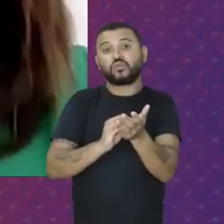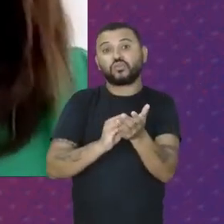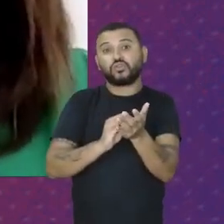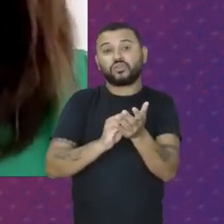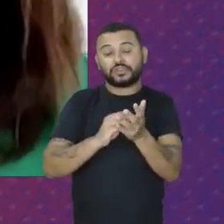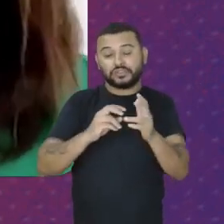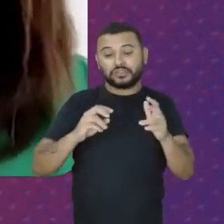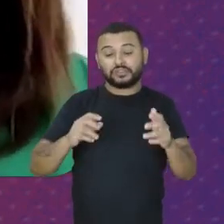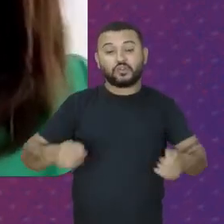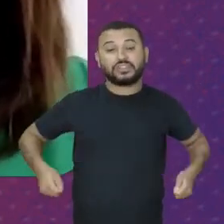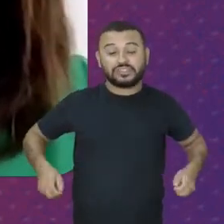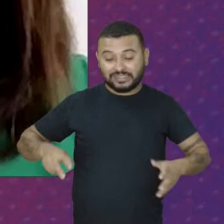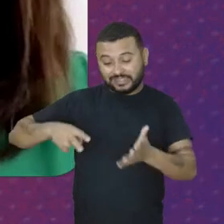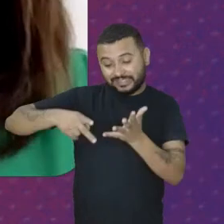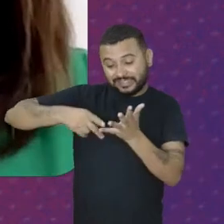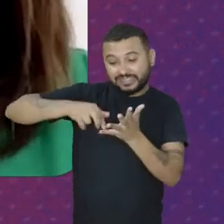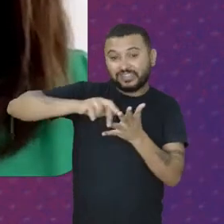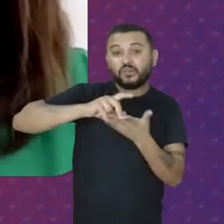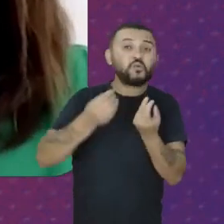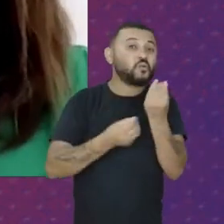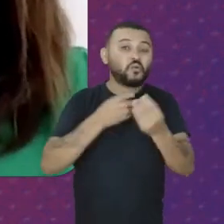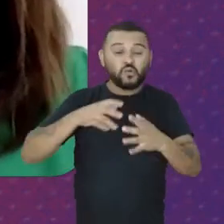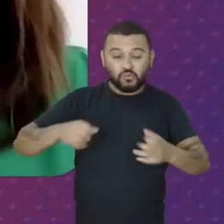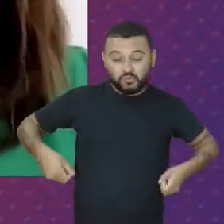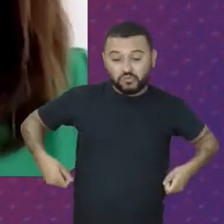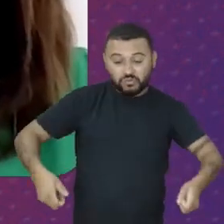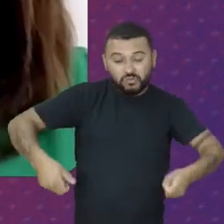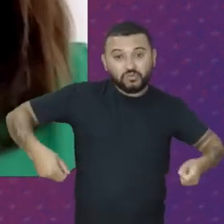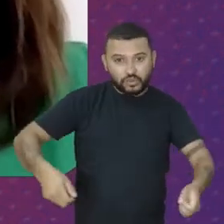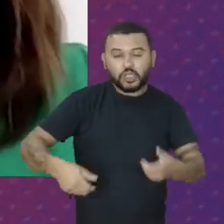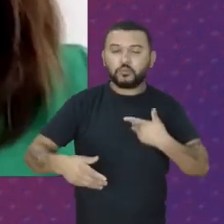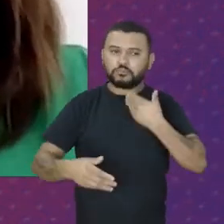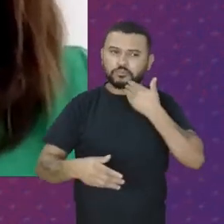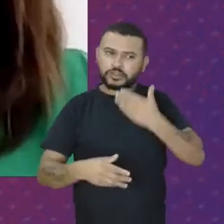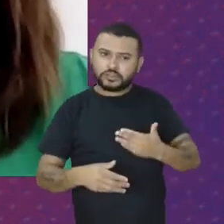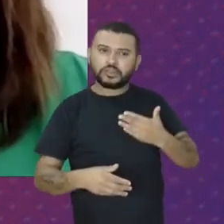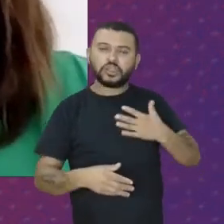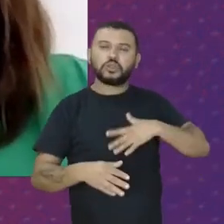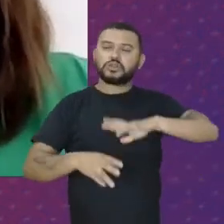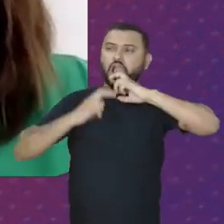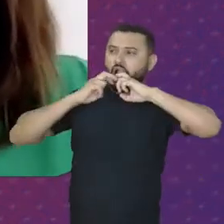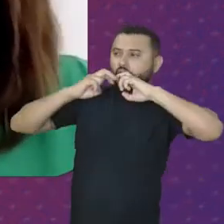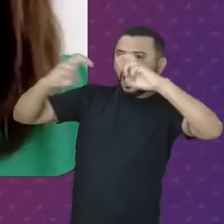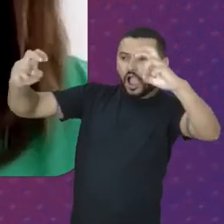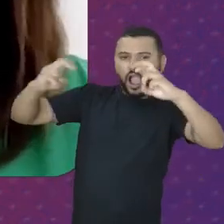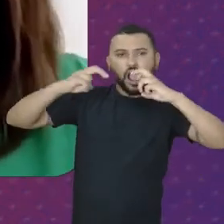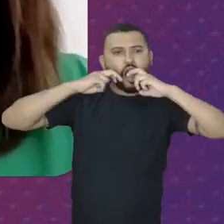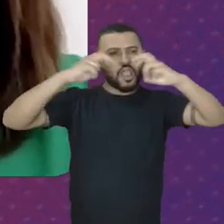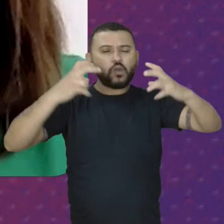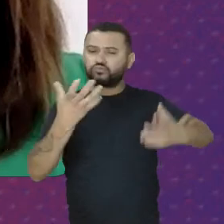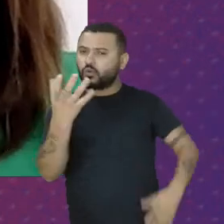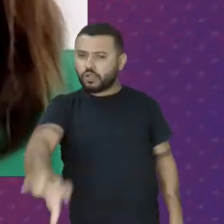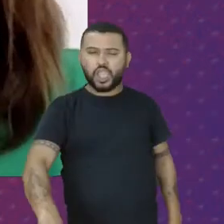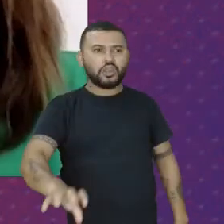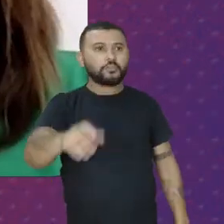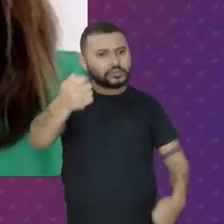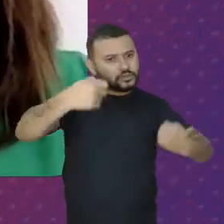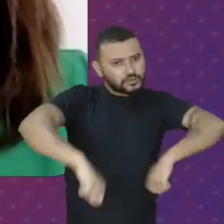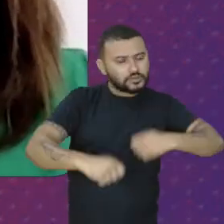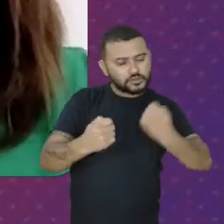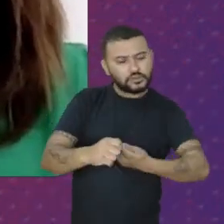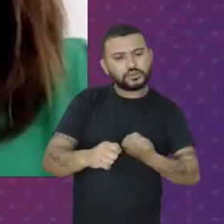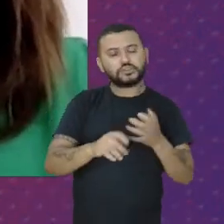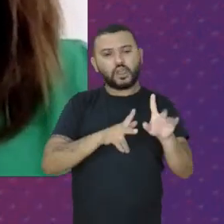bastante degraus e dificuldades de ir e vir, né? Foi preciso que a minha voz ela fosse muito forte para